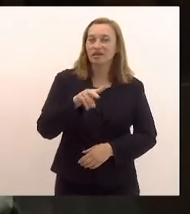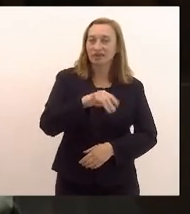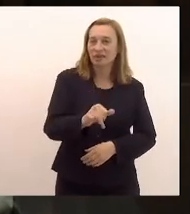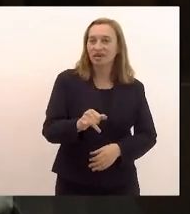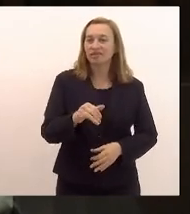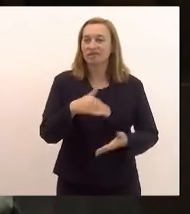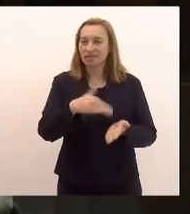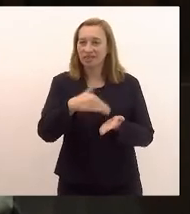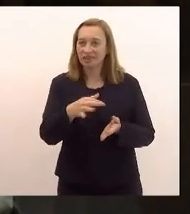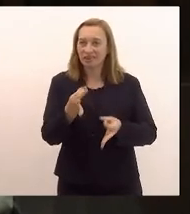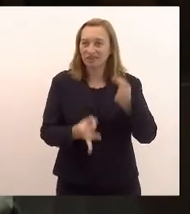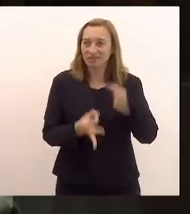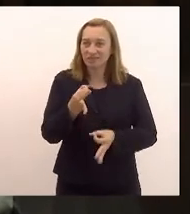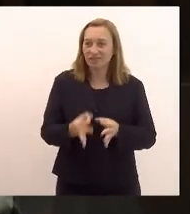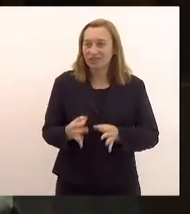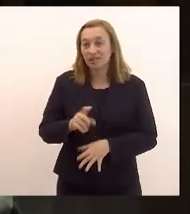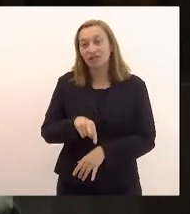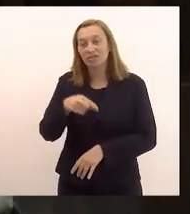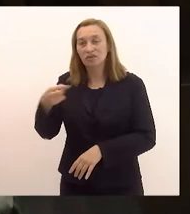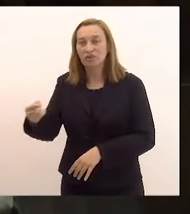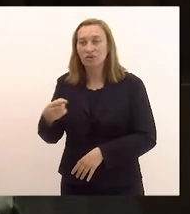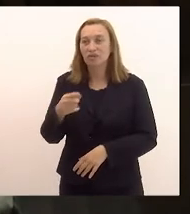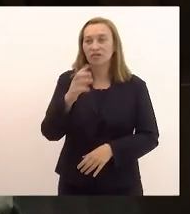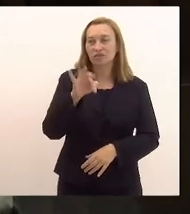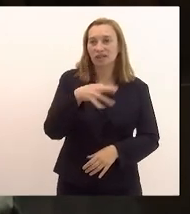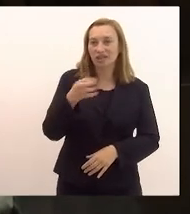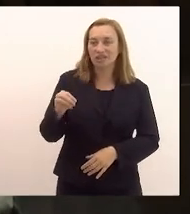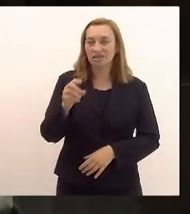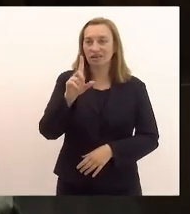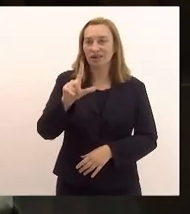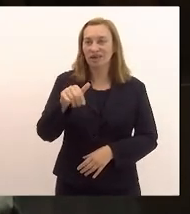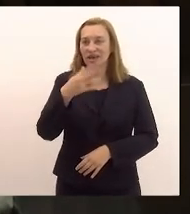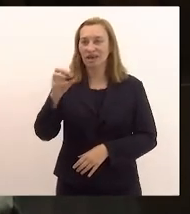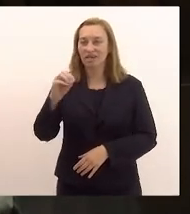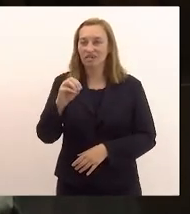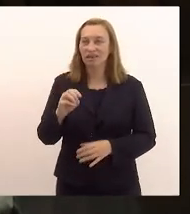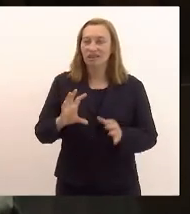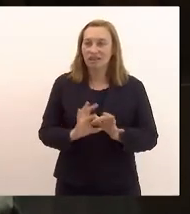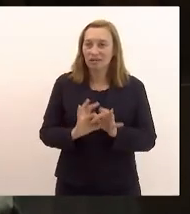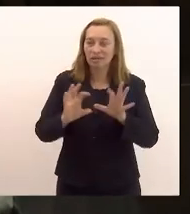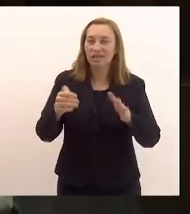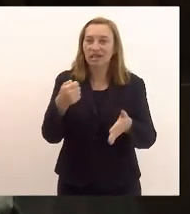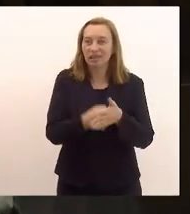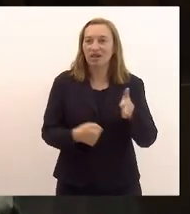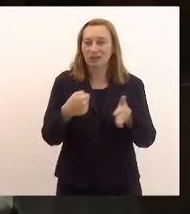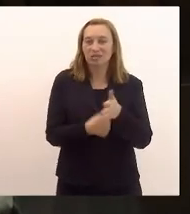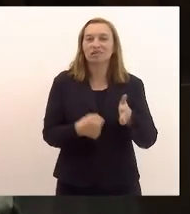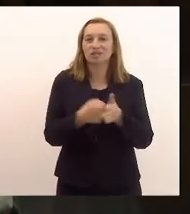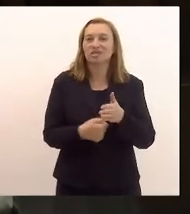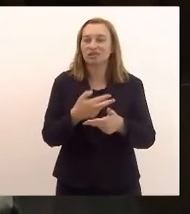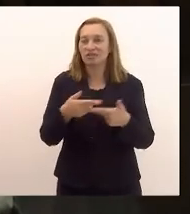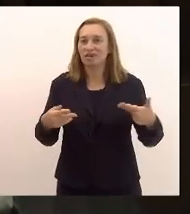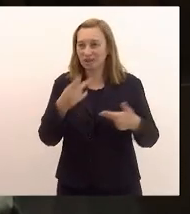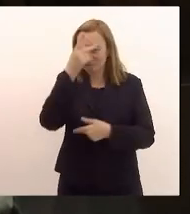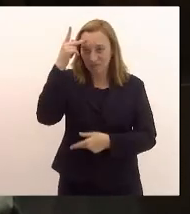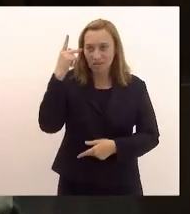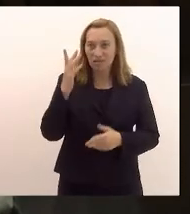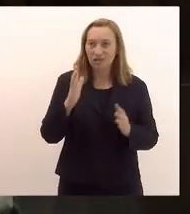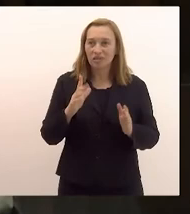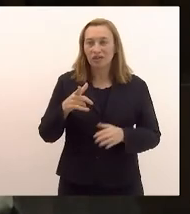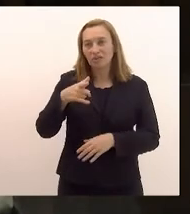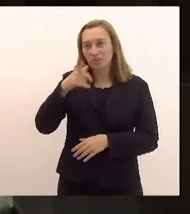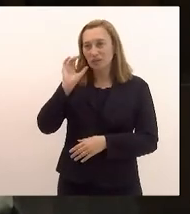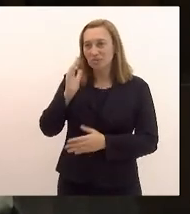secretaria de Justiça chegou e para Fundação Leão Treze EA luta pela autonomia luta de muita gente muita gente e a gente